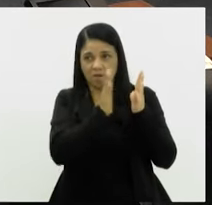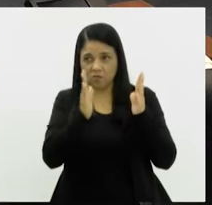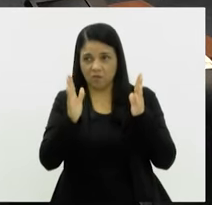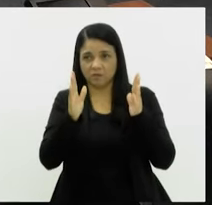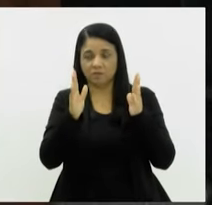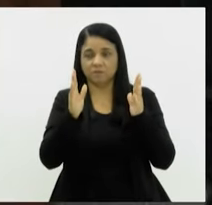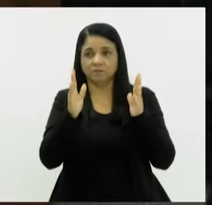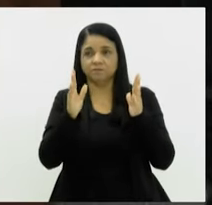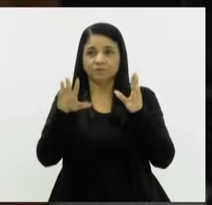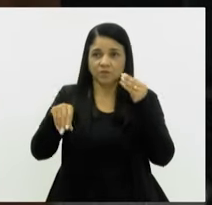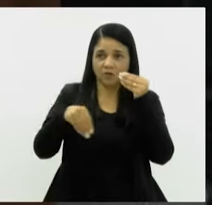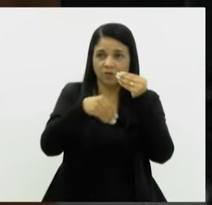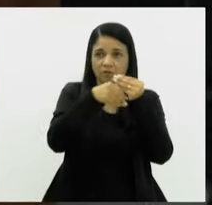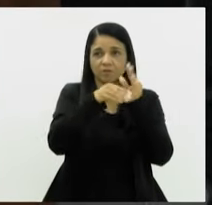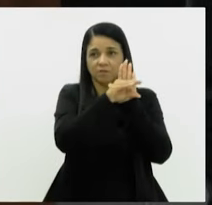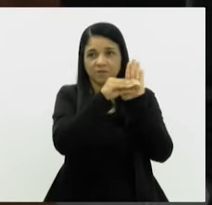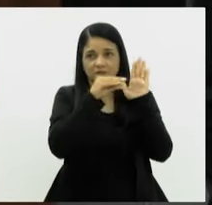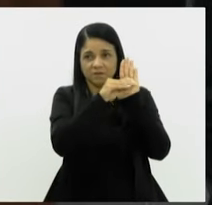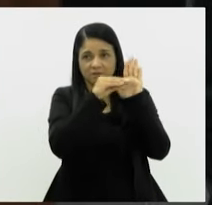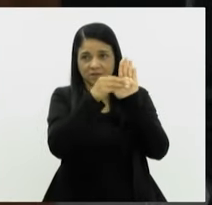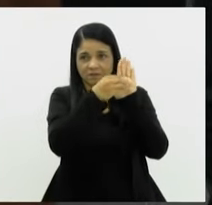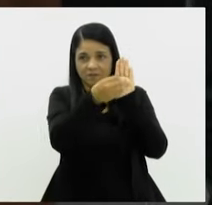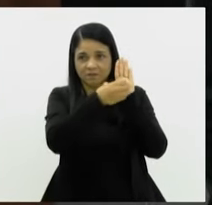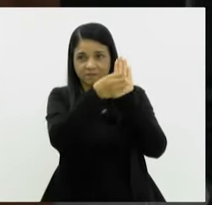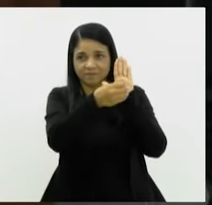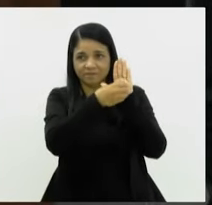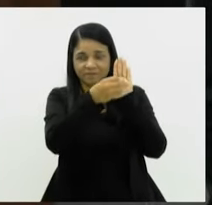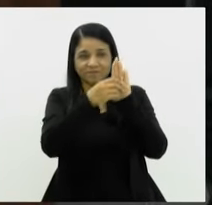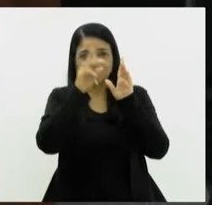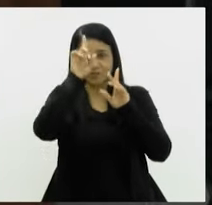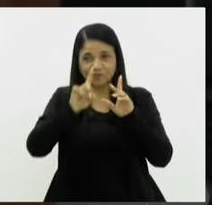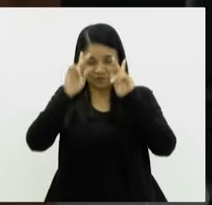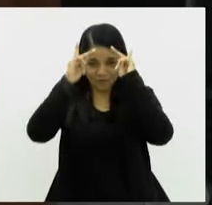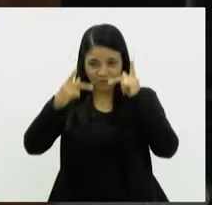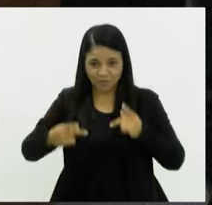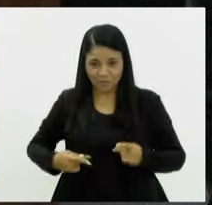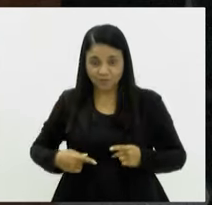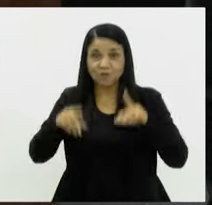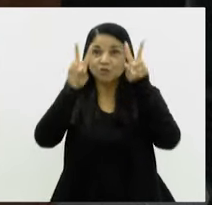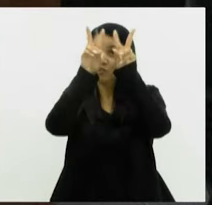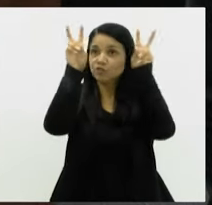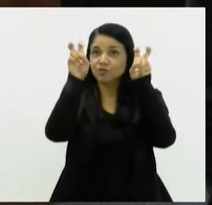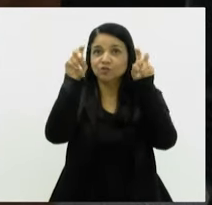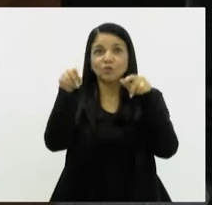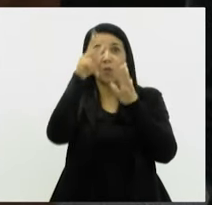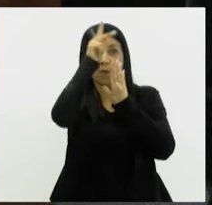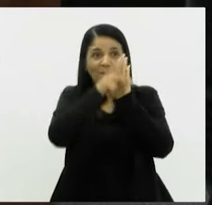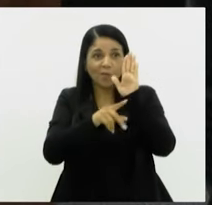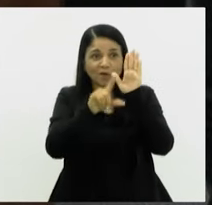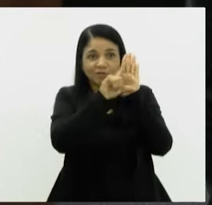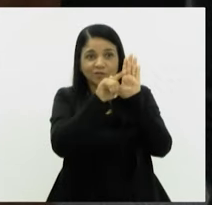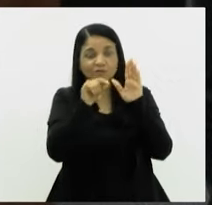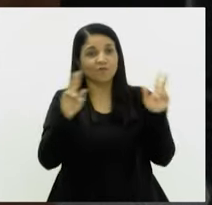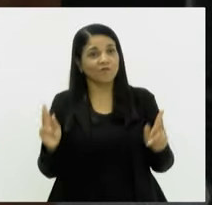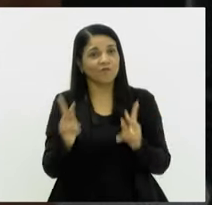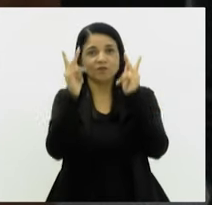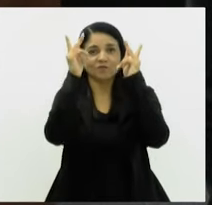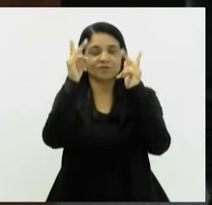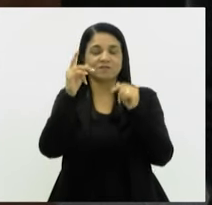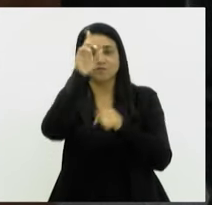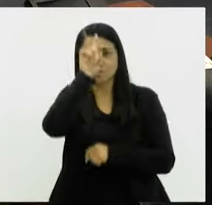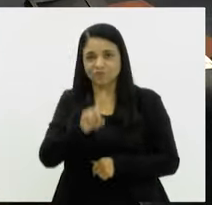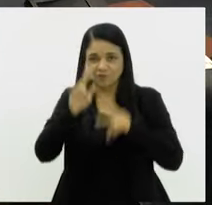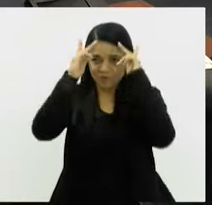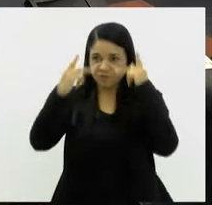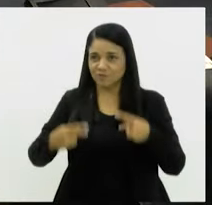e incluir um parecer da Comissão de Direitos Humanos, afinal, está no título da emenda que esse projeto trata sobre a valorização dos direitos